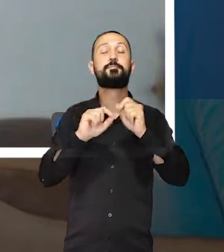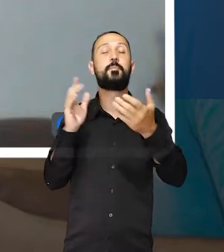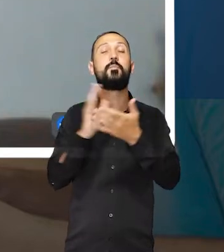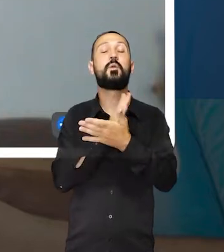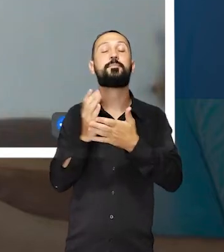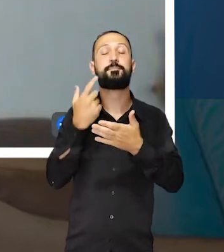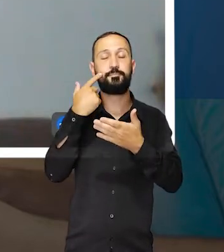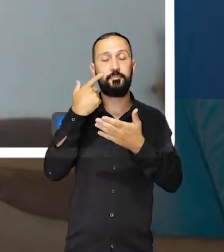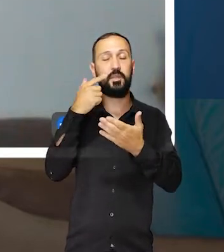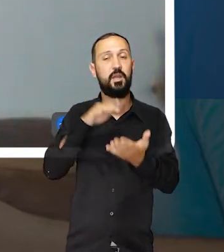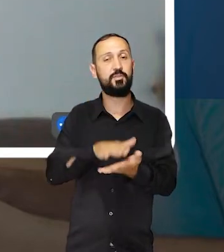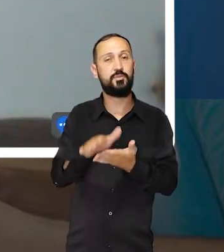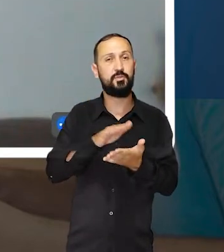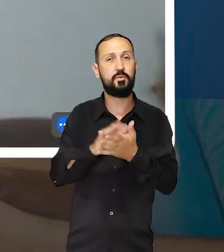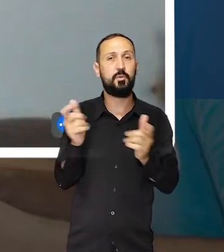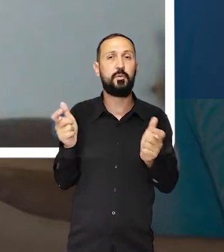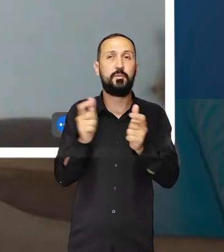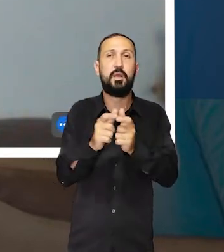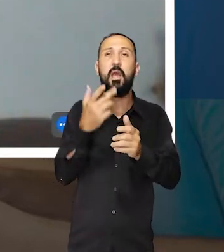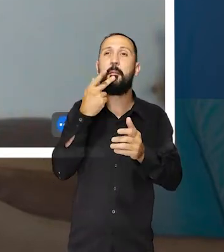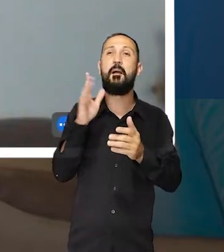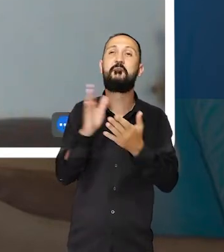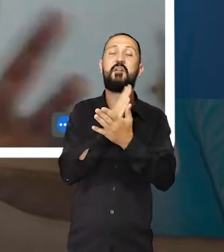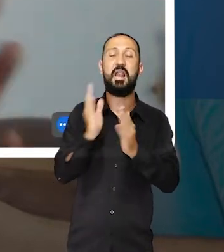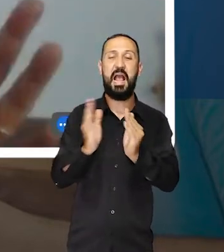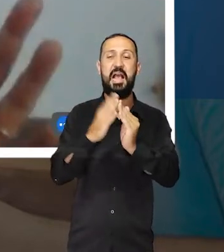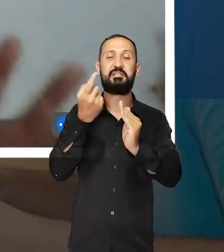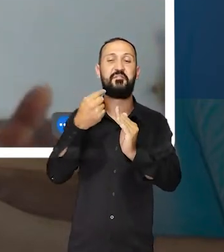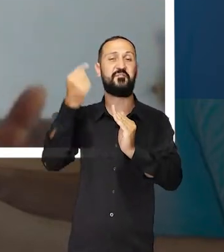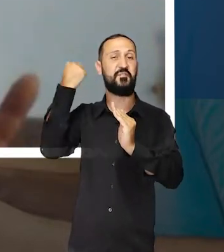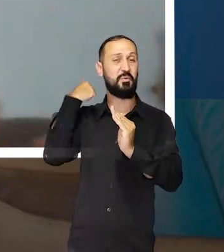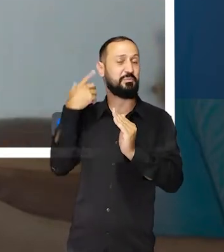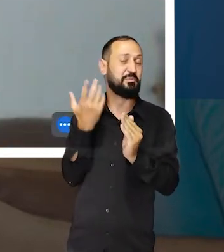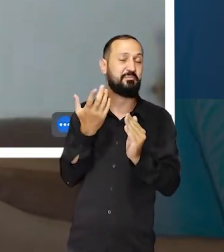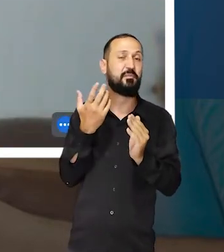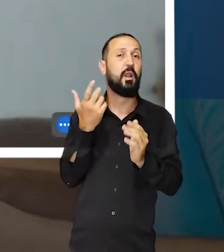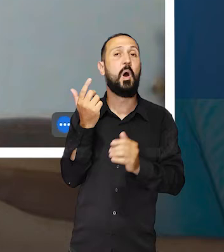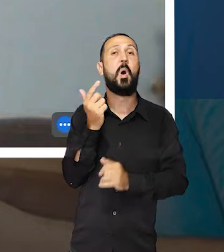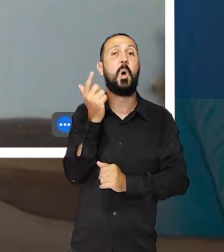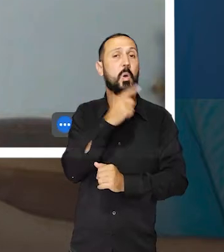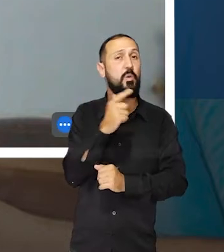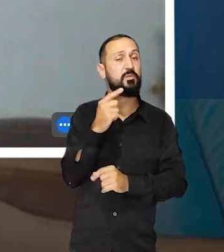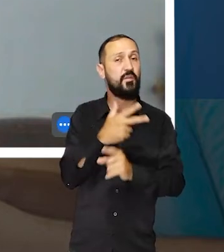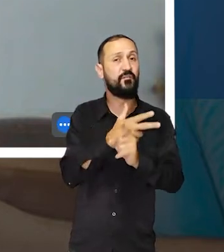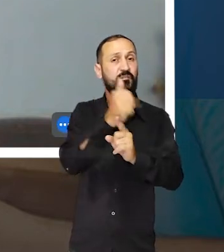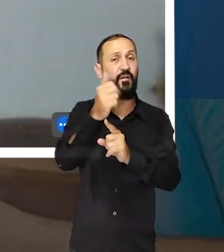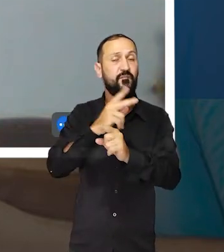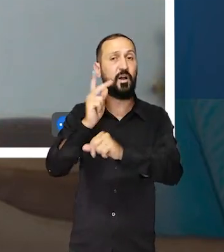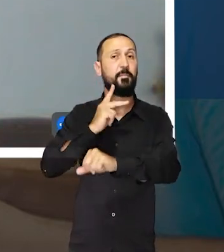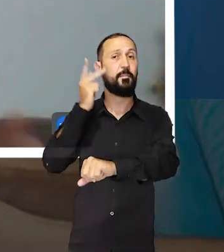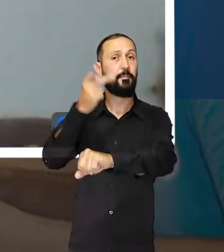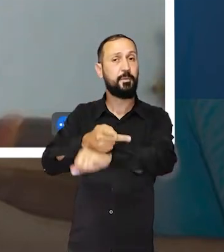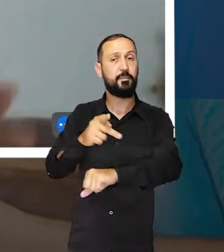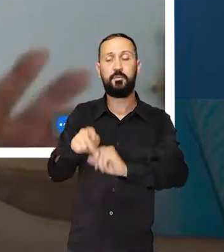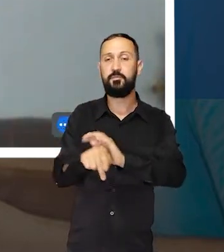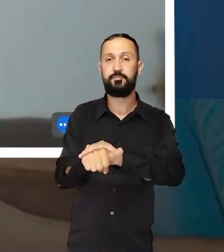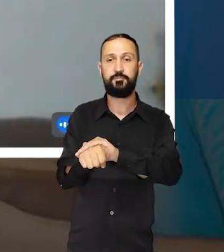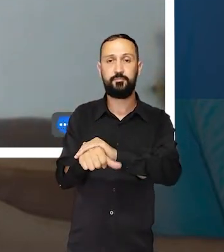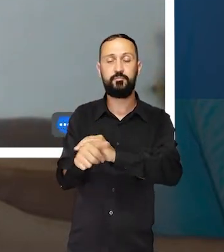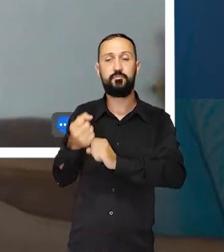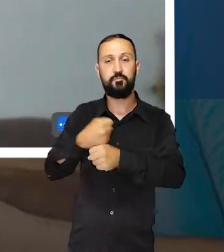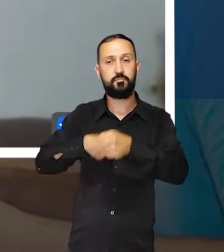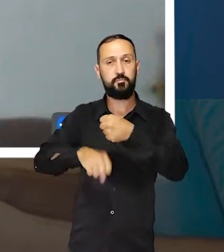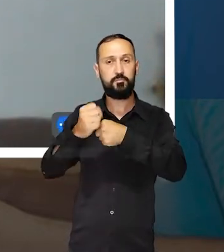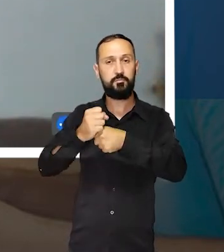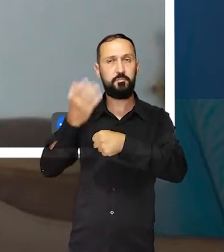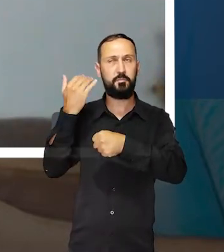essas editoras pequenas, chamadas até de fundo de quintal, elas conseguiram vencer prêmios